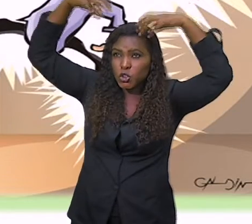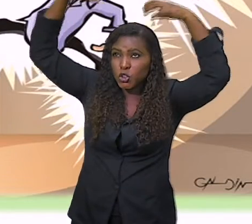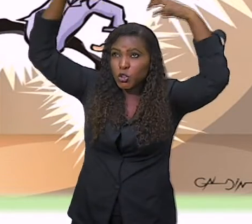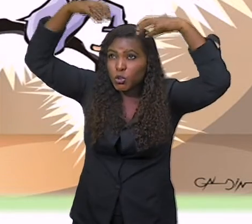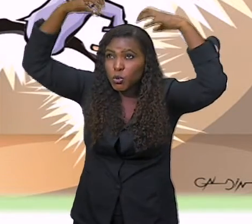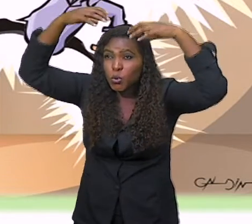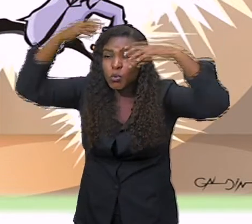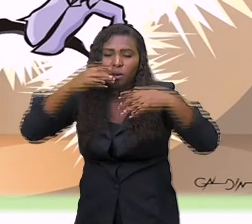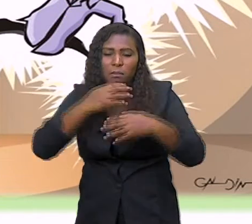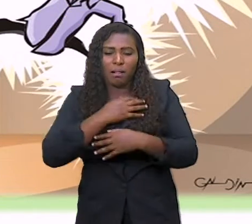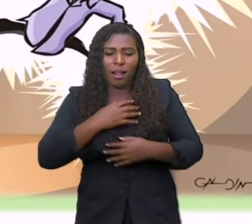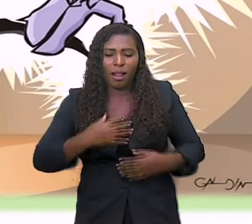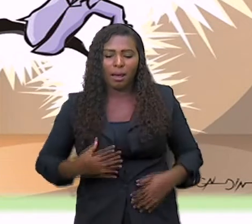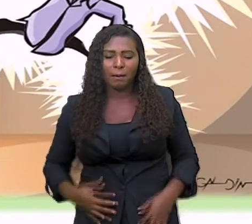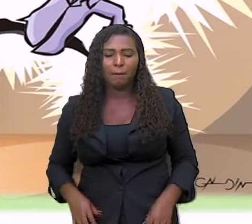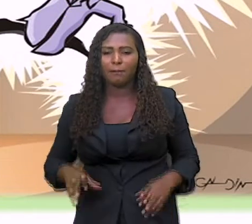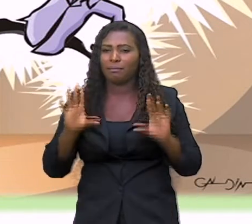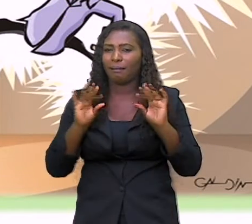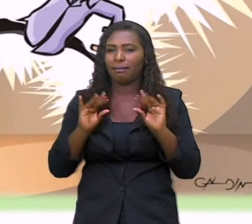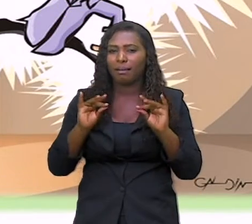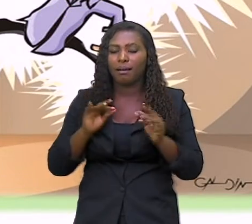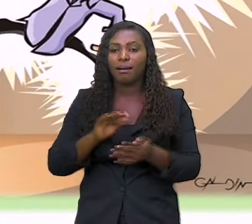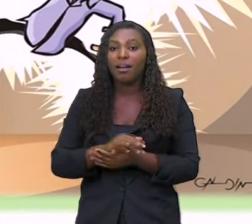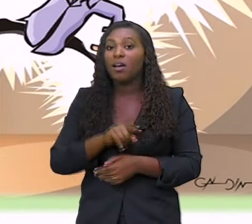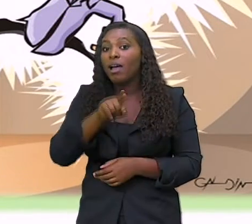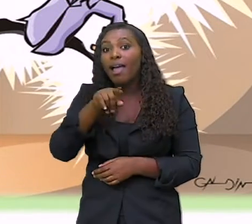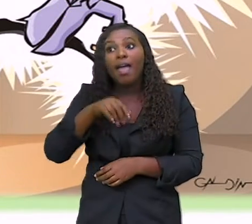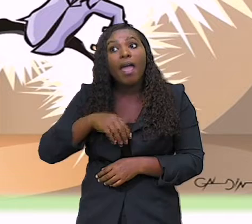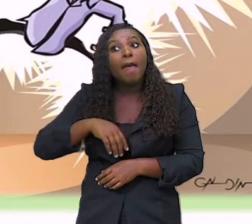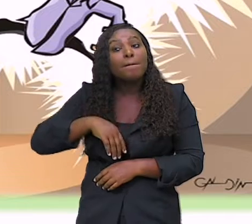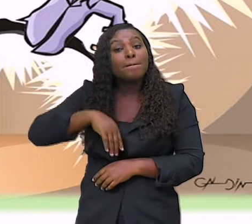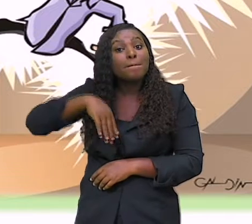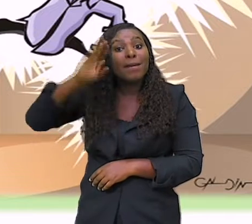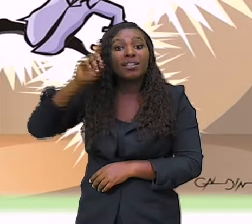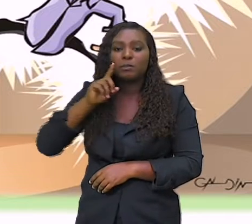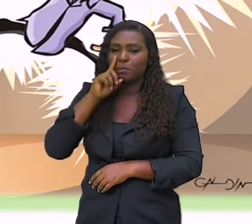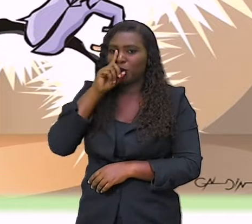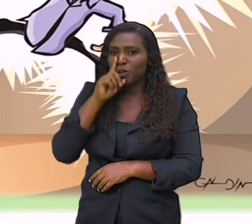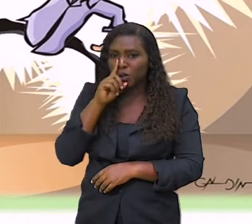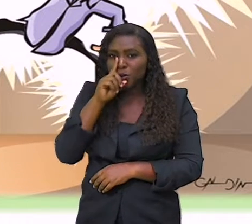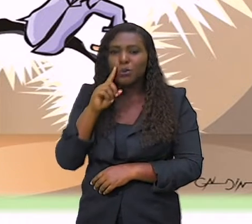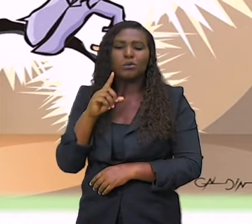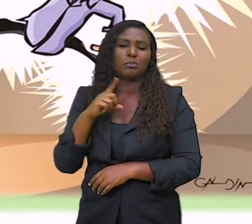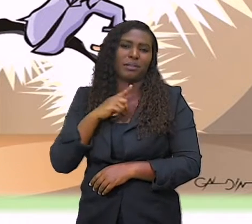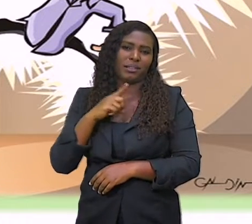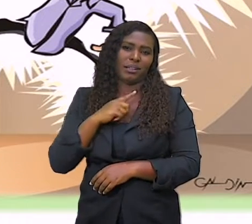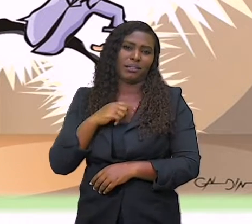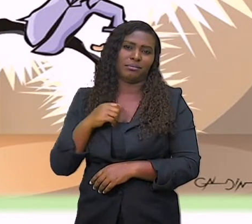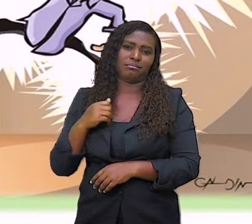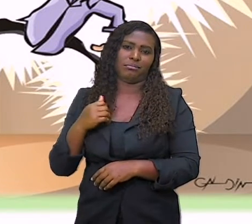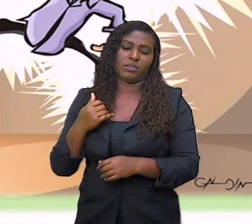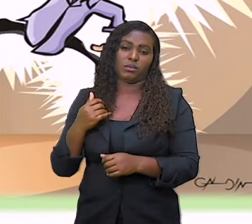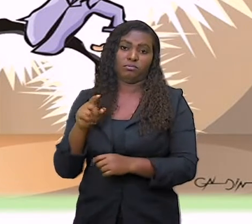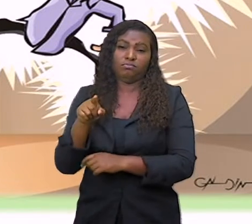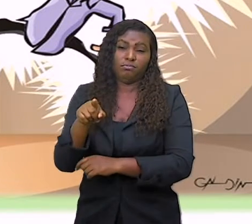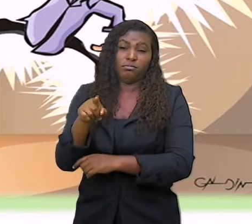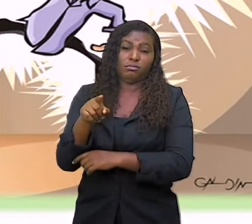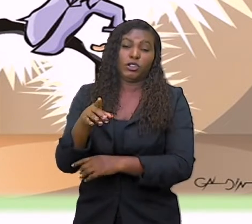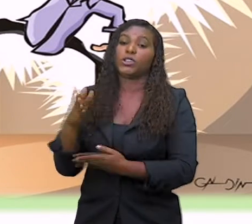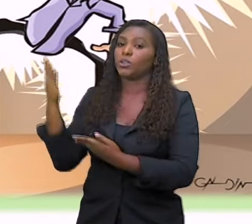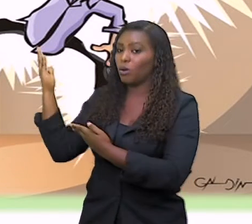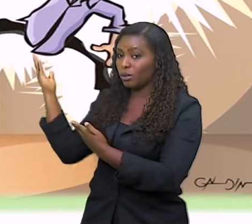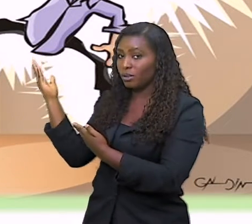com o chão, vai aumentar as chances de sofrer um sério choque elétrico. Por isso, pessoas que estão